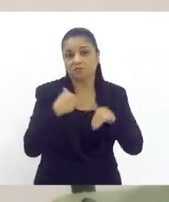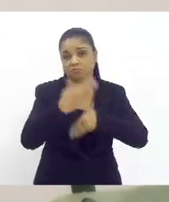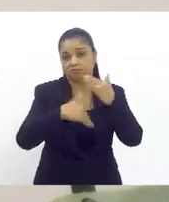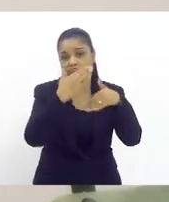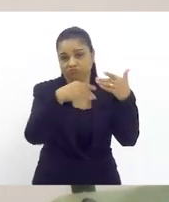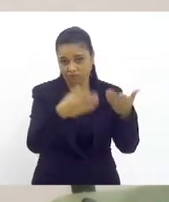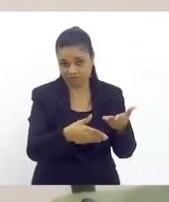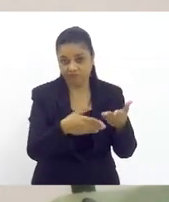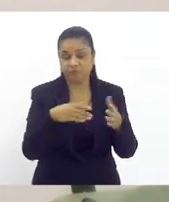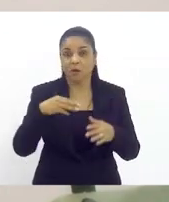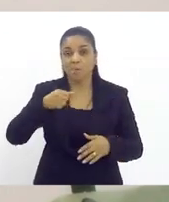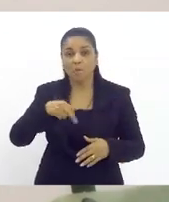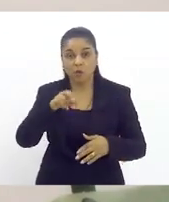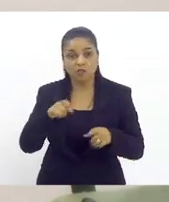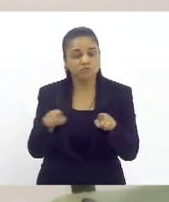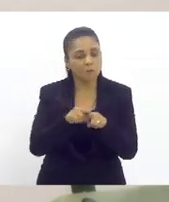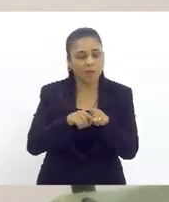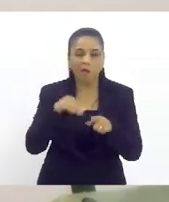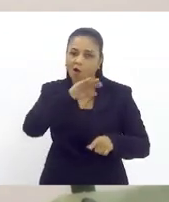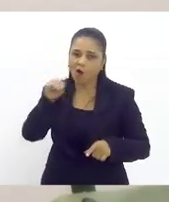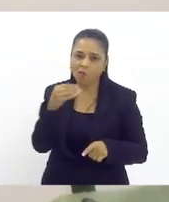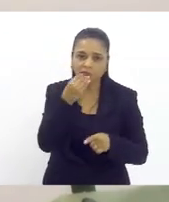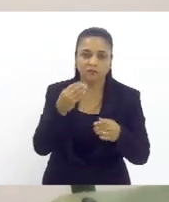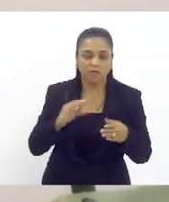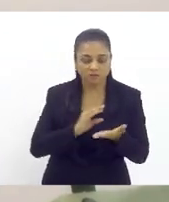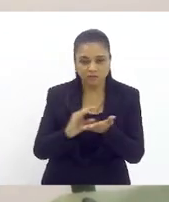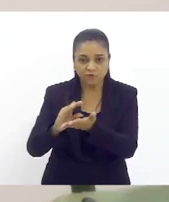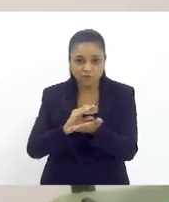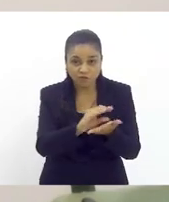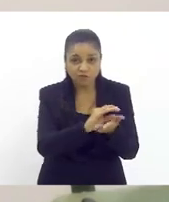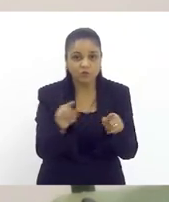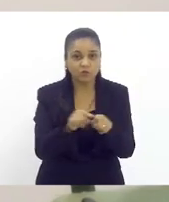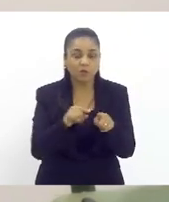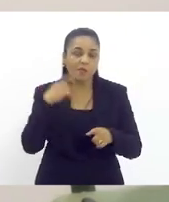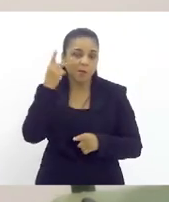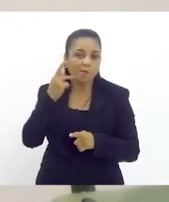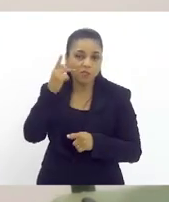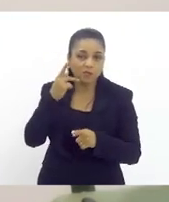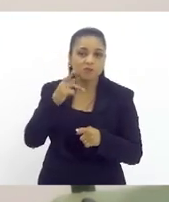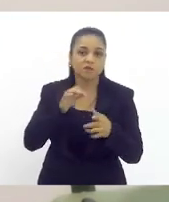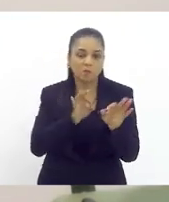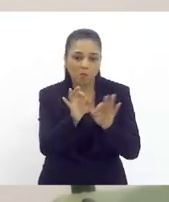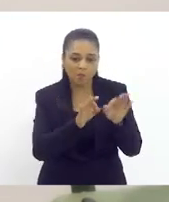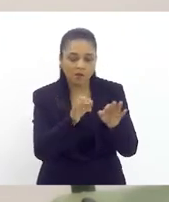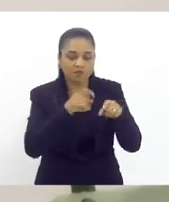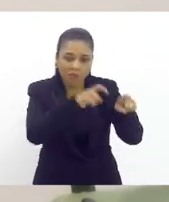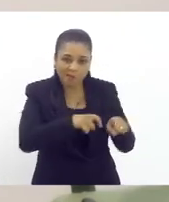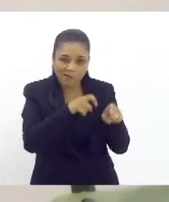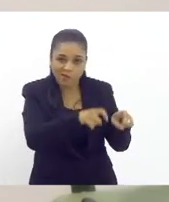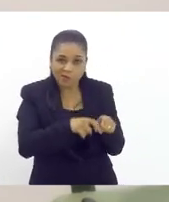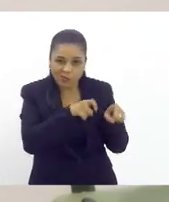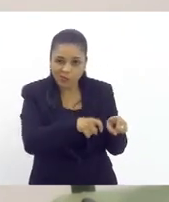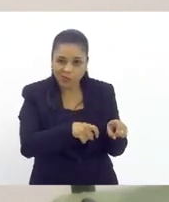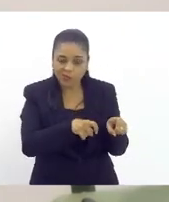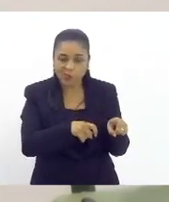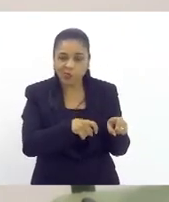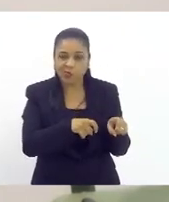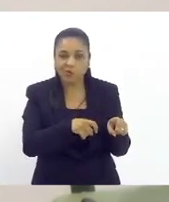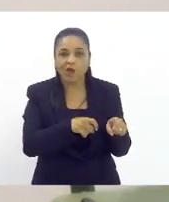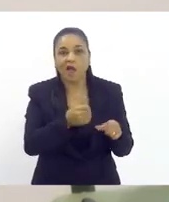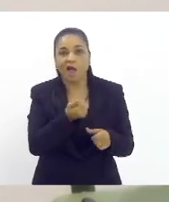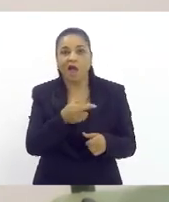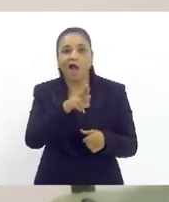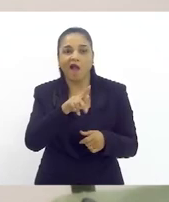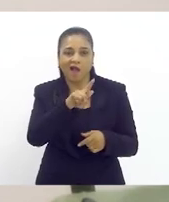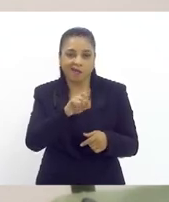Maurício falou sobre unificar as oportunidades unificar os fundos na política para o plano estadual de agricultura de agroecologia